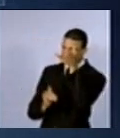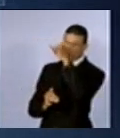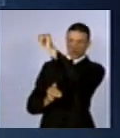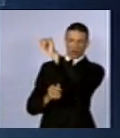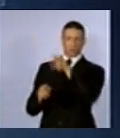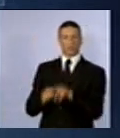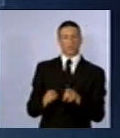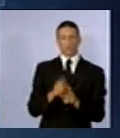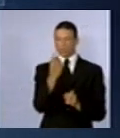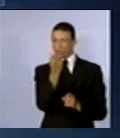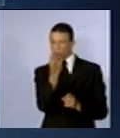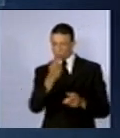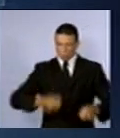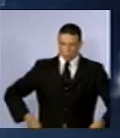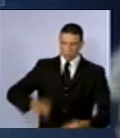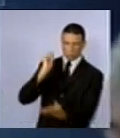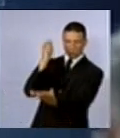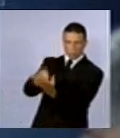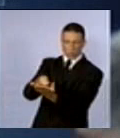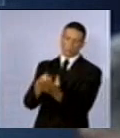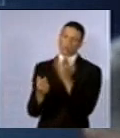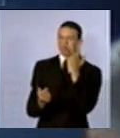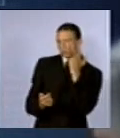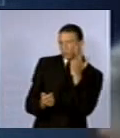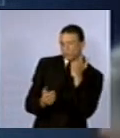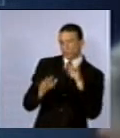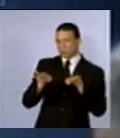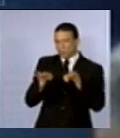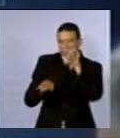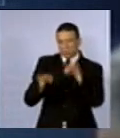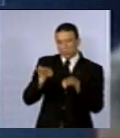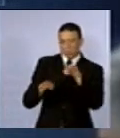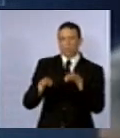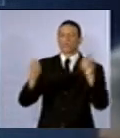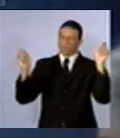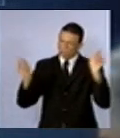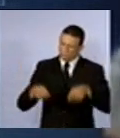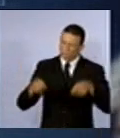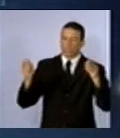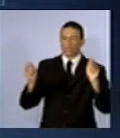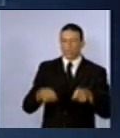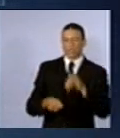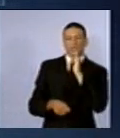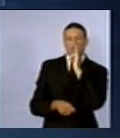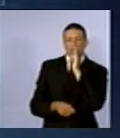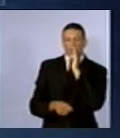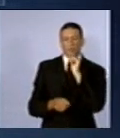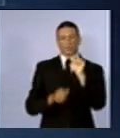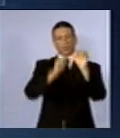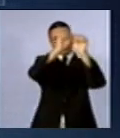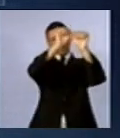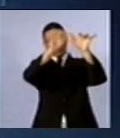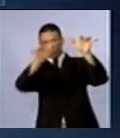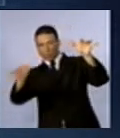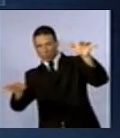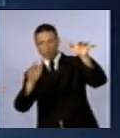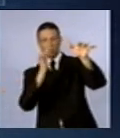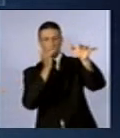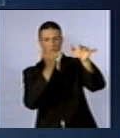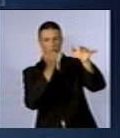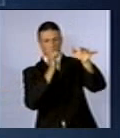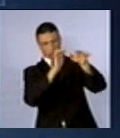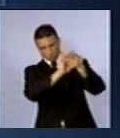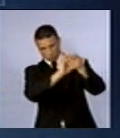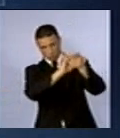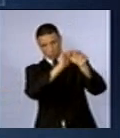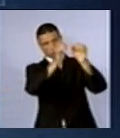a investimentos razoáveis. E isso pode ser conseguido através da redução das emissões, que já foi com